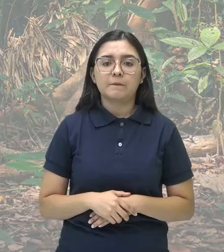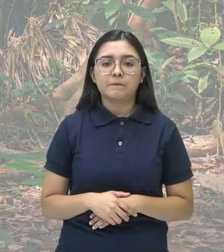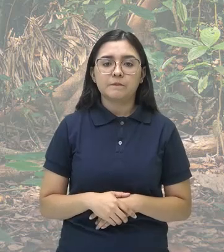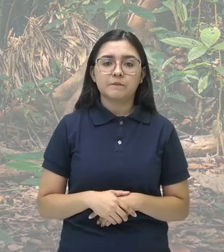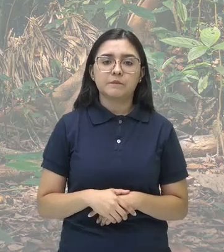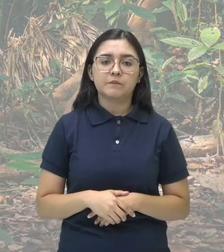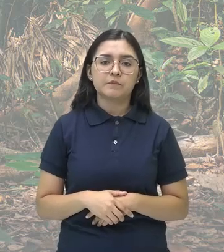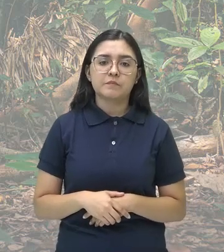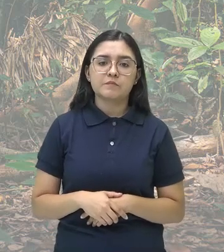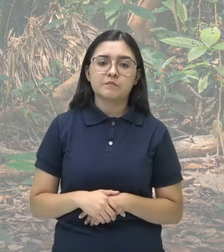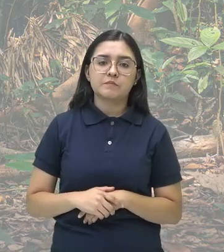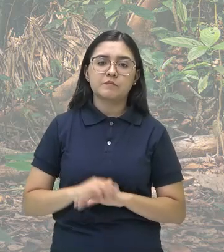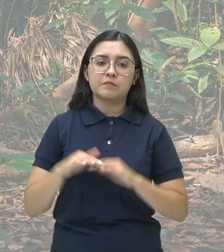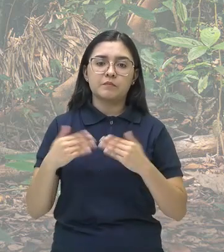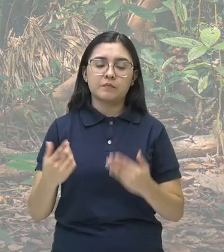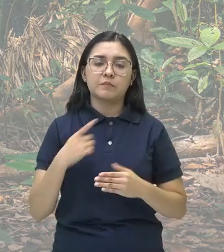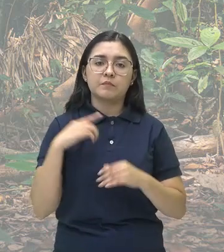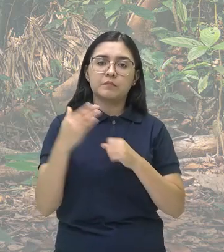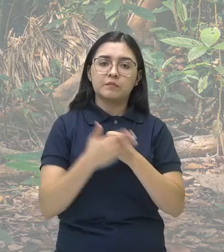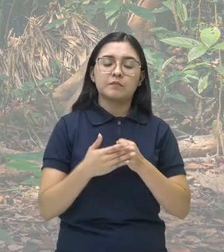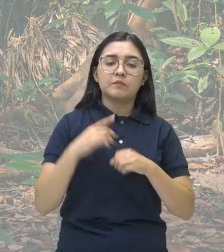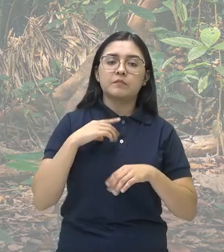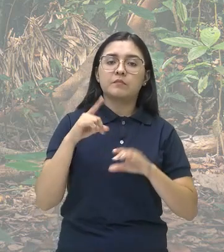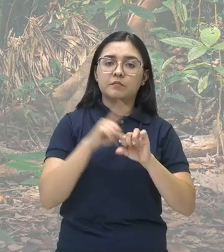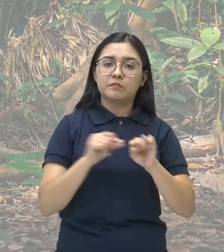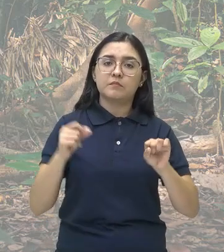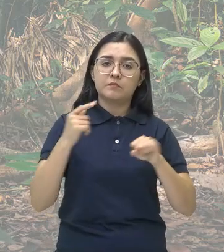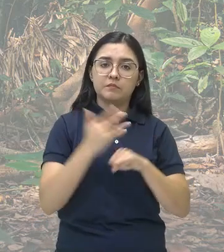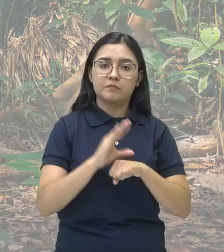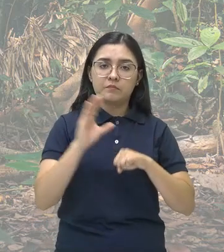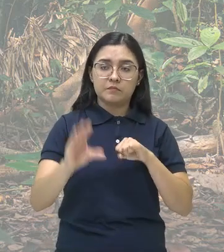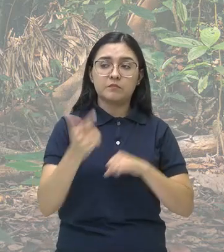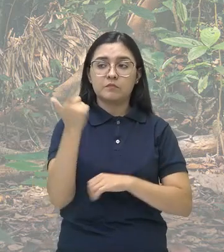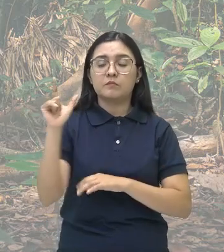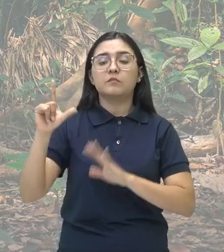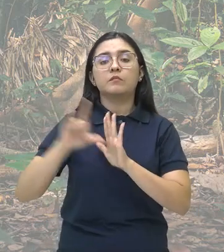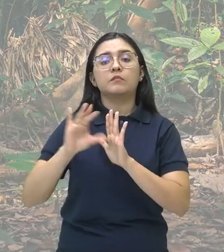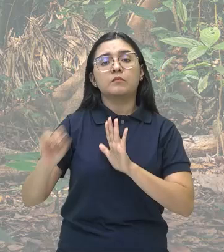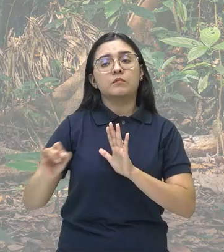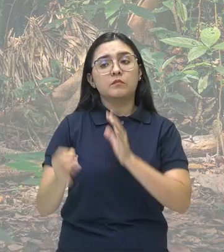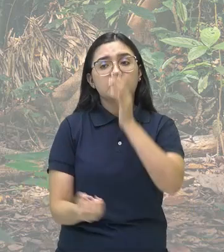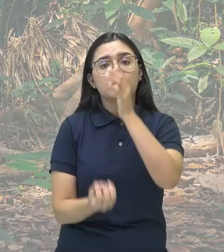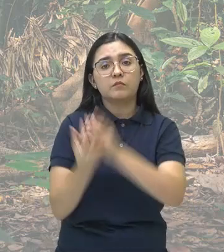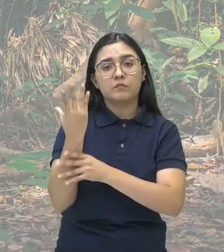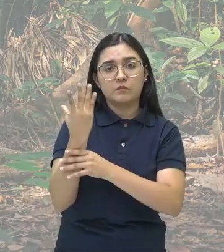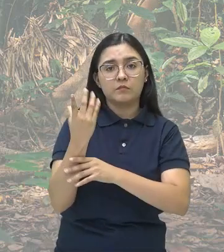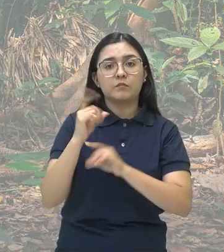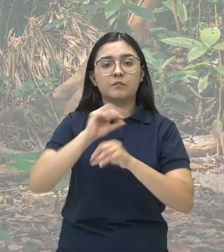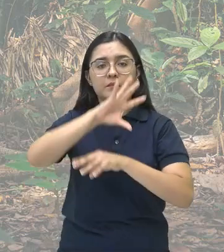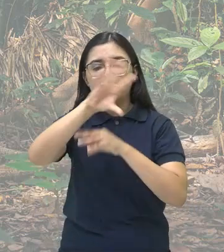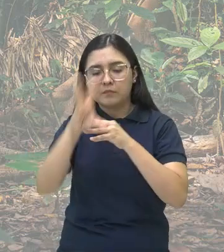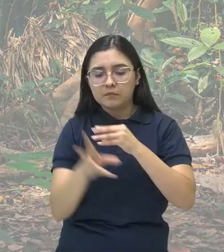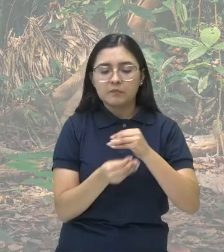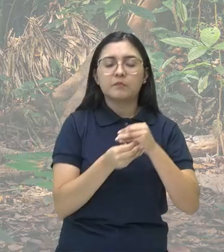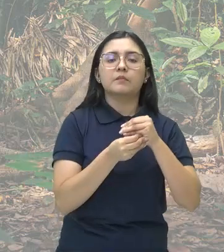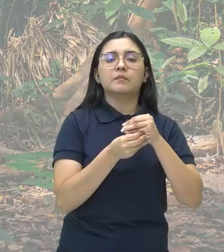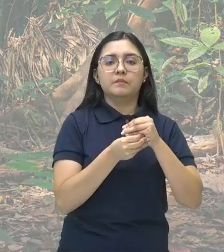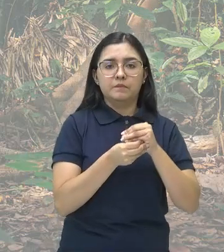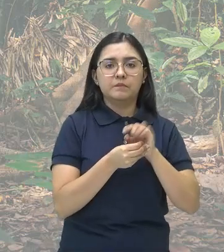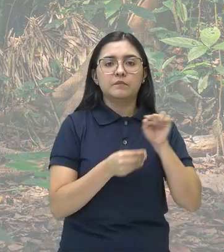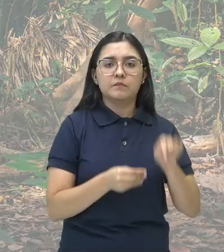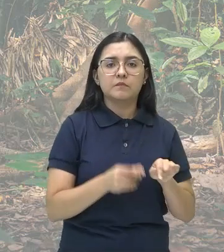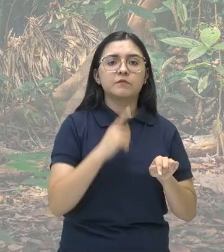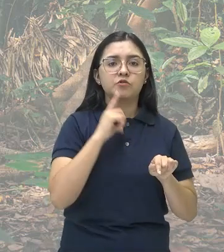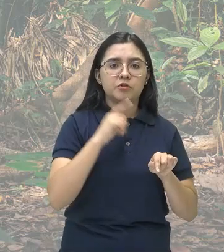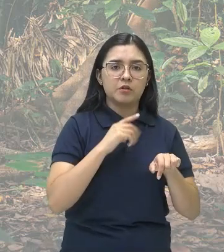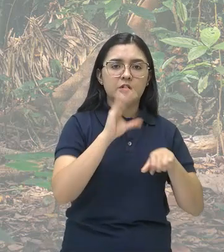baseada nesse artigo da Constituição, outras legislações surgiram para complementar aquilo que